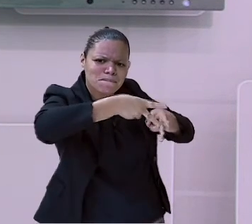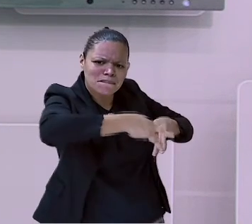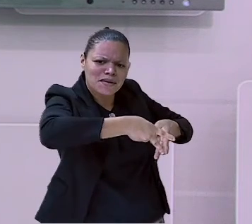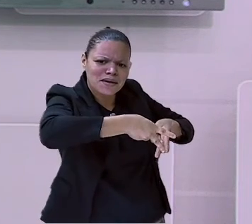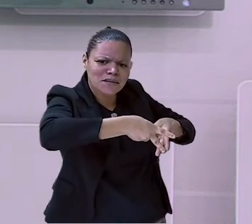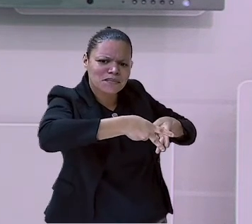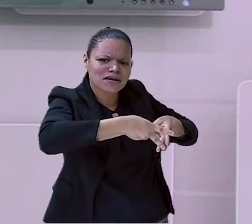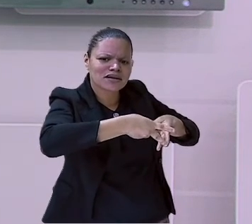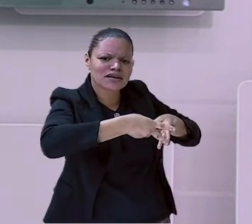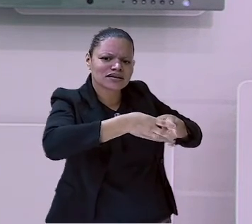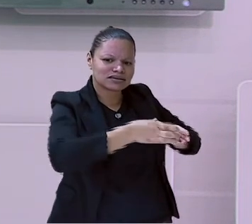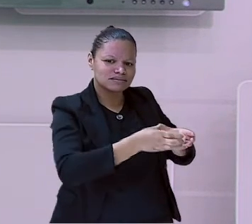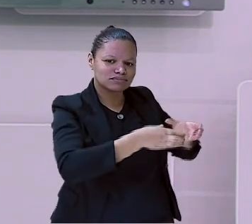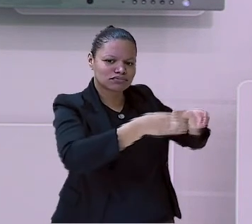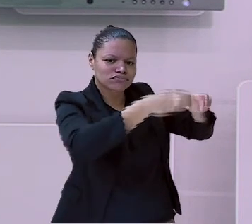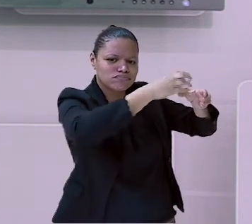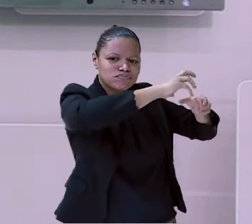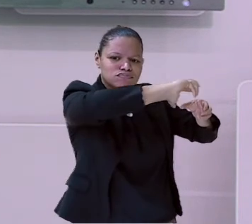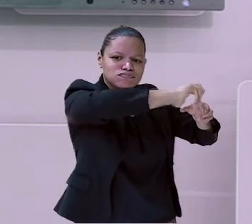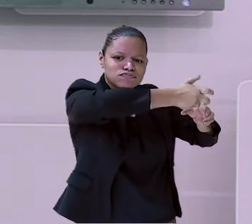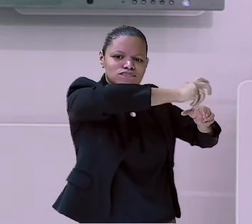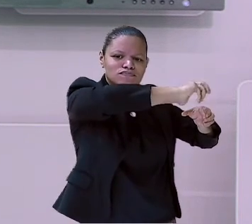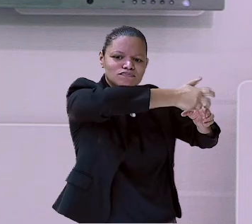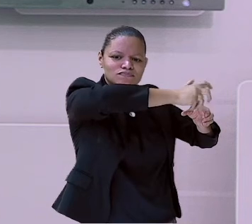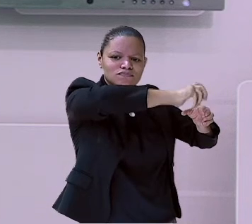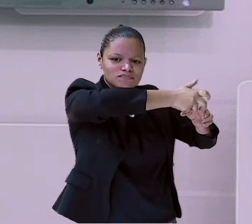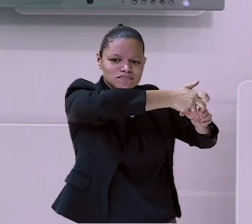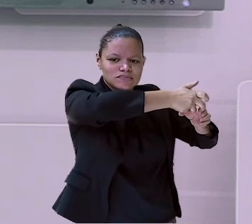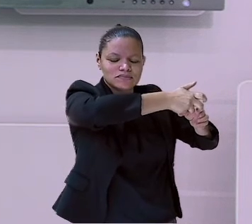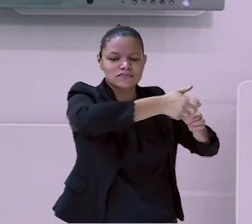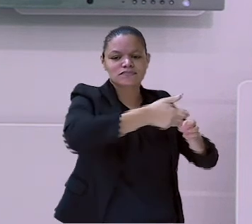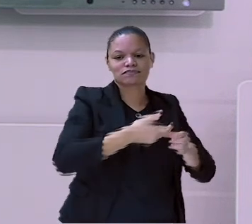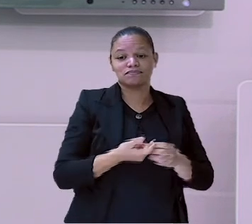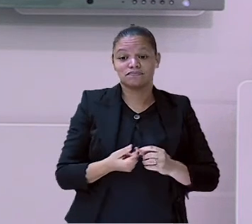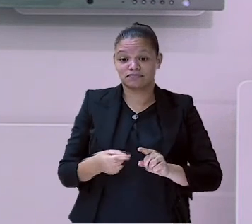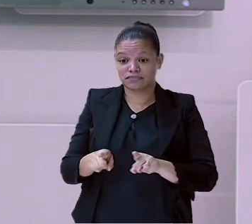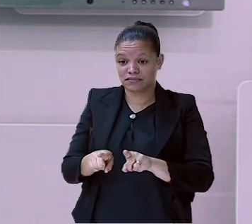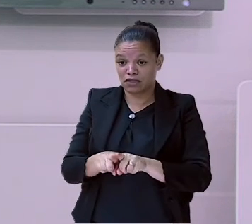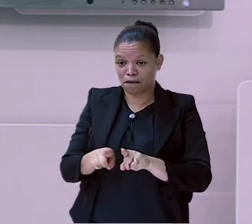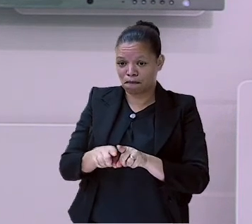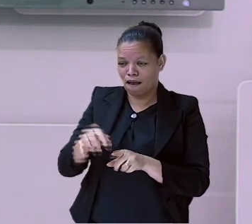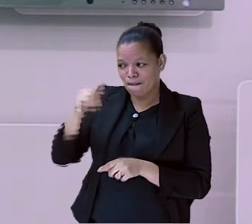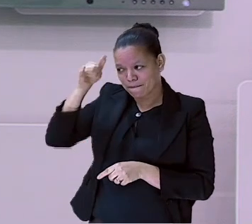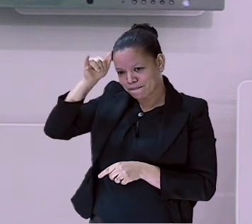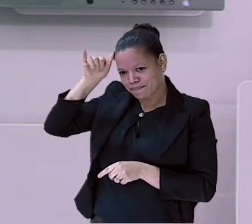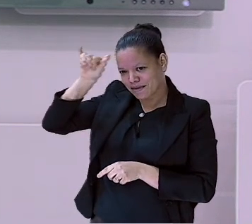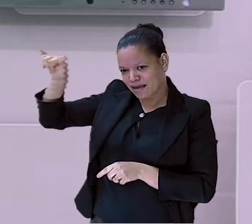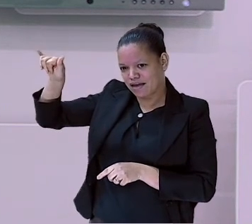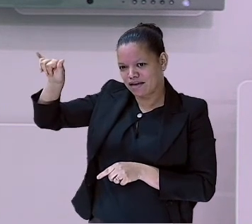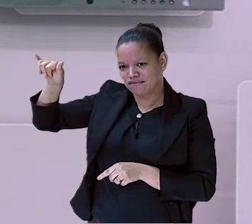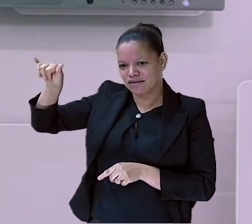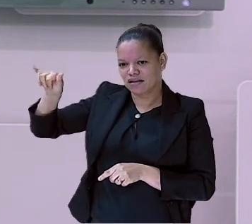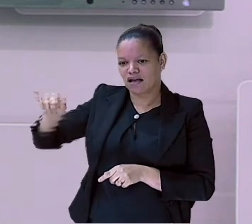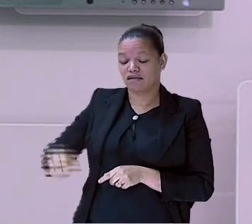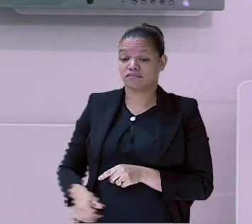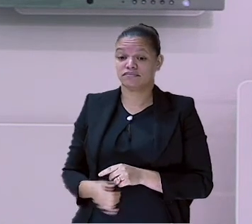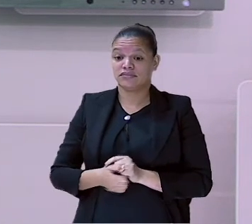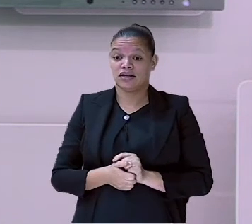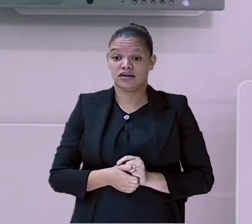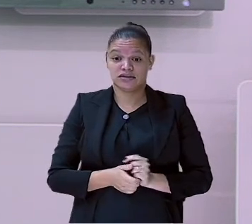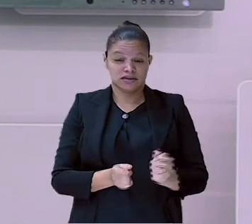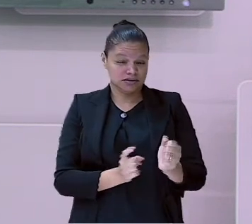Evitar estresse. No nosso dia, né, no nosso dia a dia é complicado. Mas observe aquilo que te